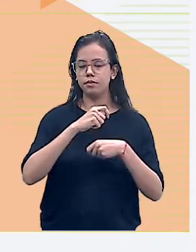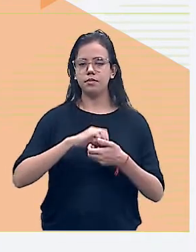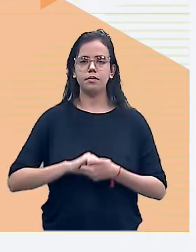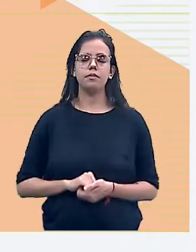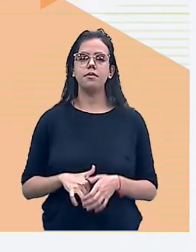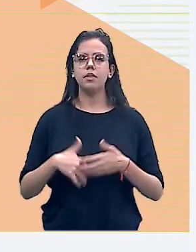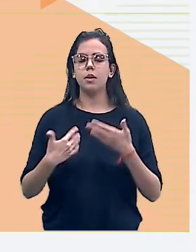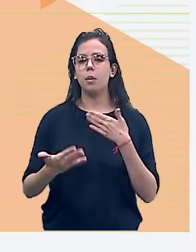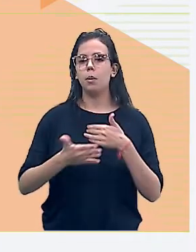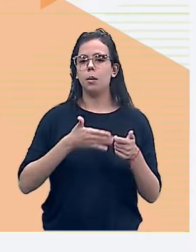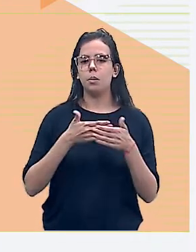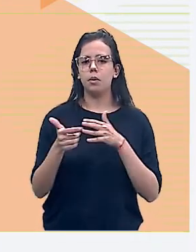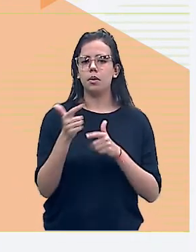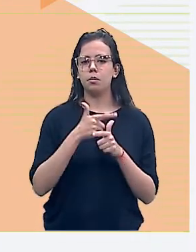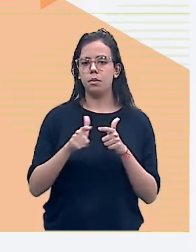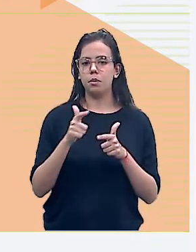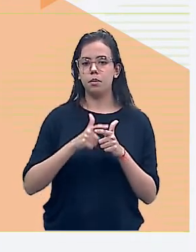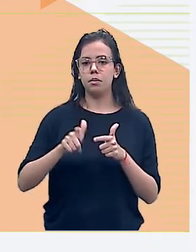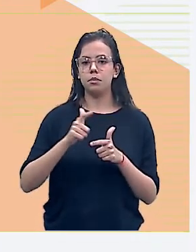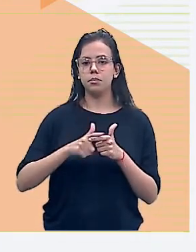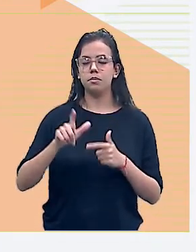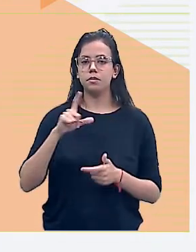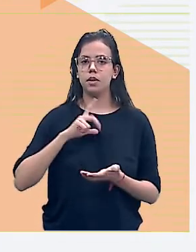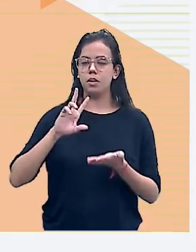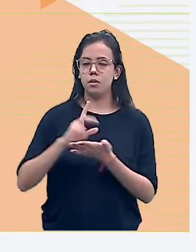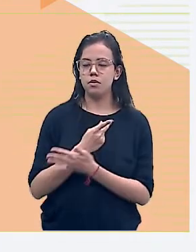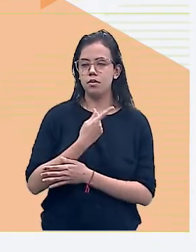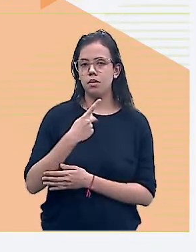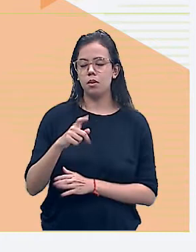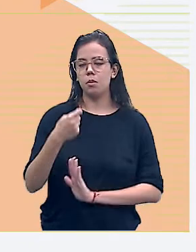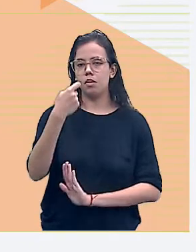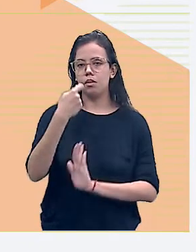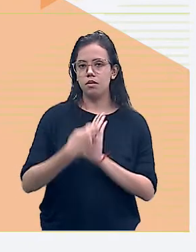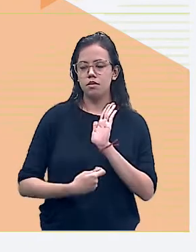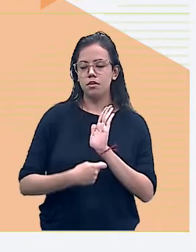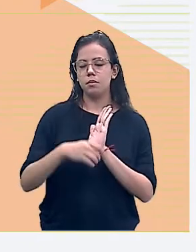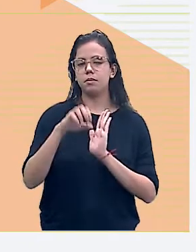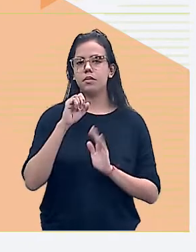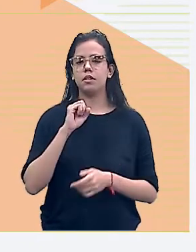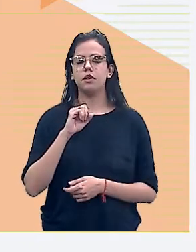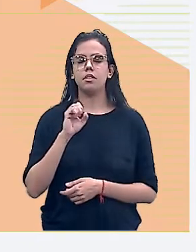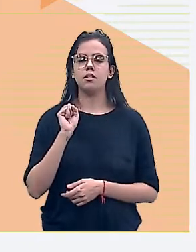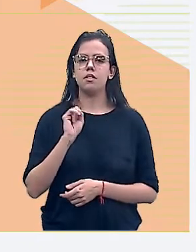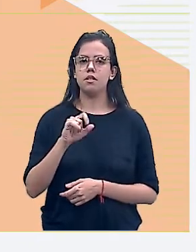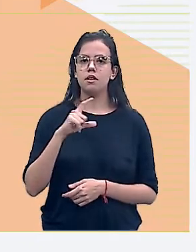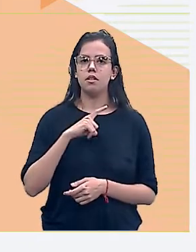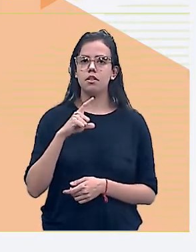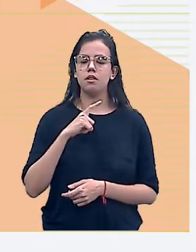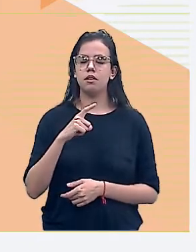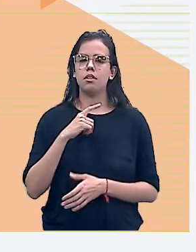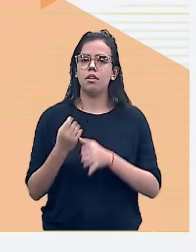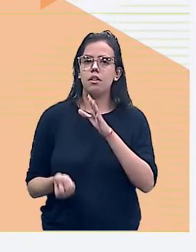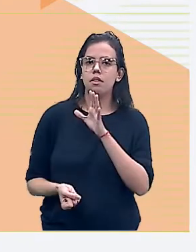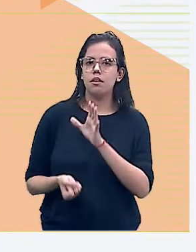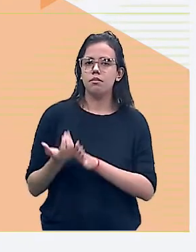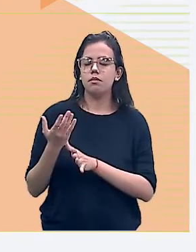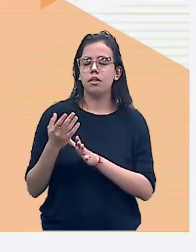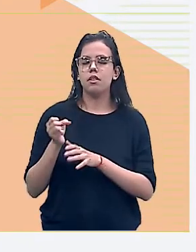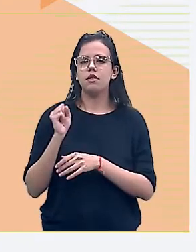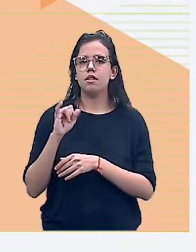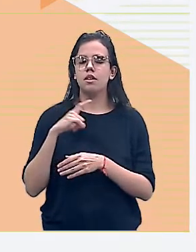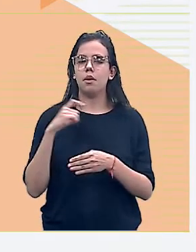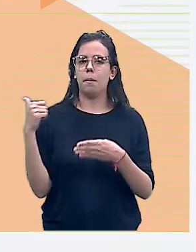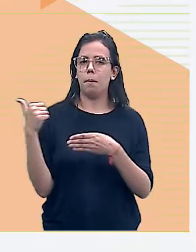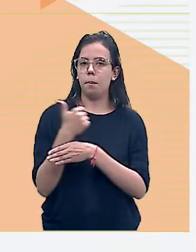Então qualquer problema que você tiver enfrentando na sua redação que tiver origem axiológica ou seja